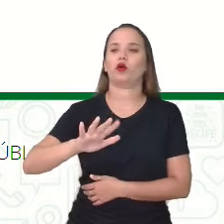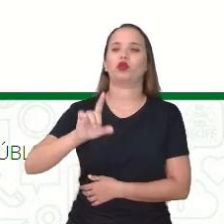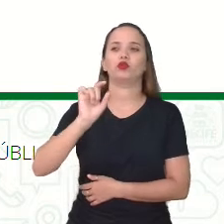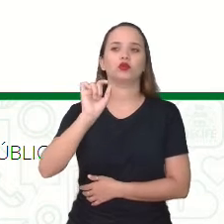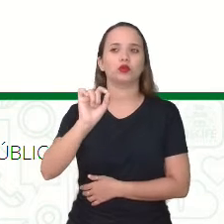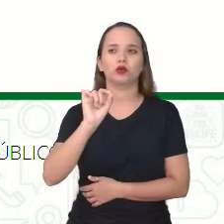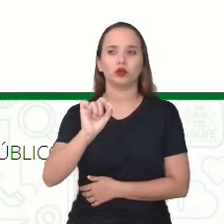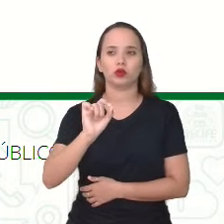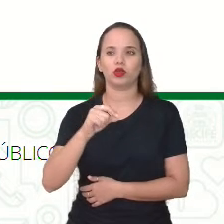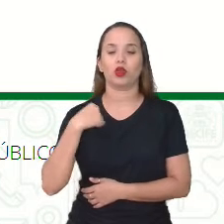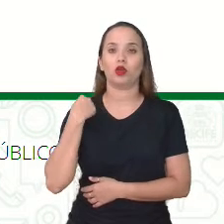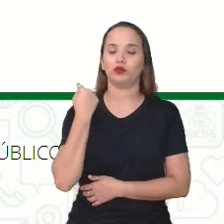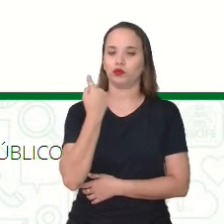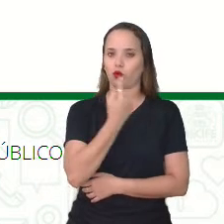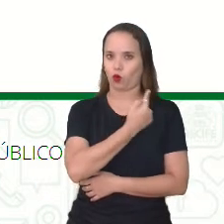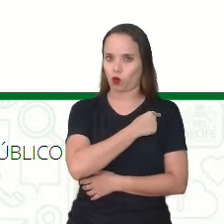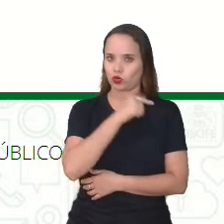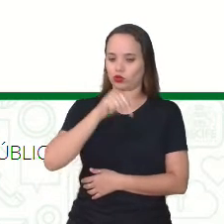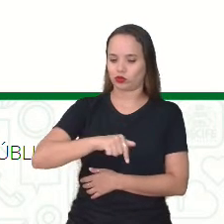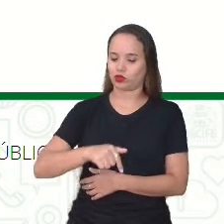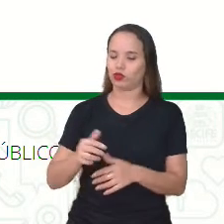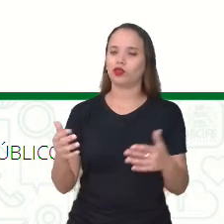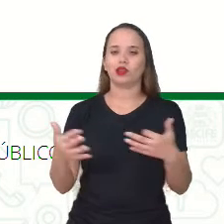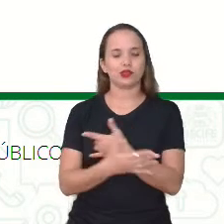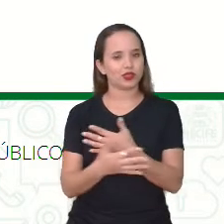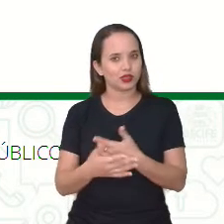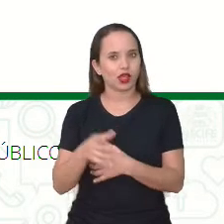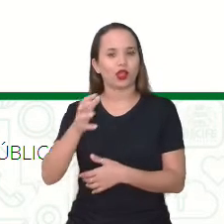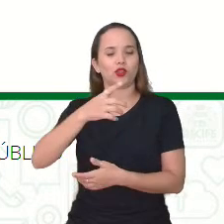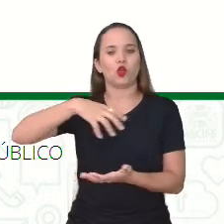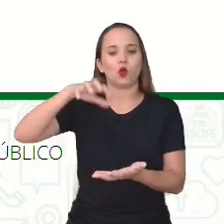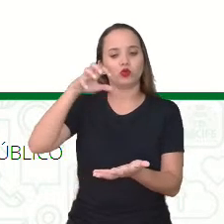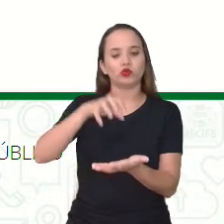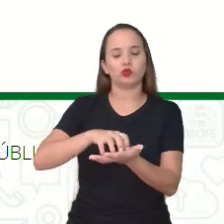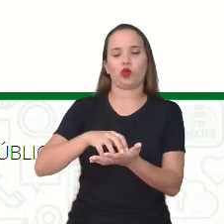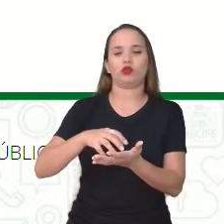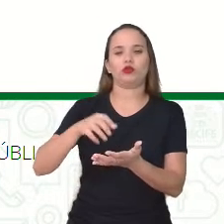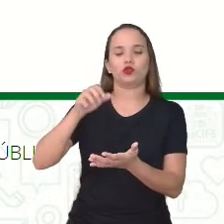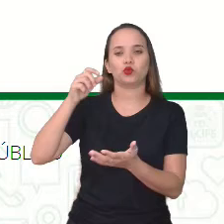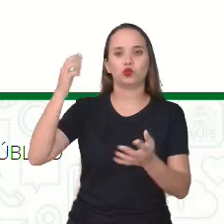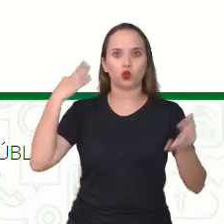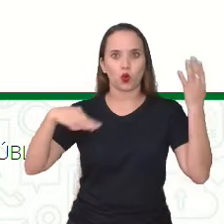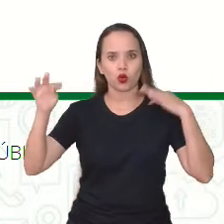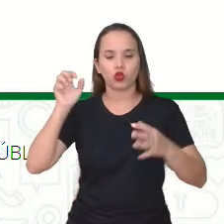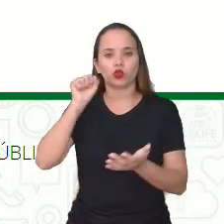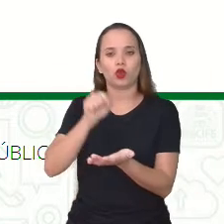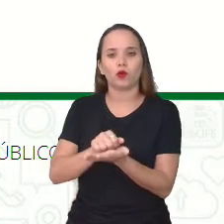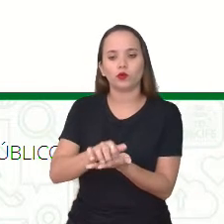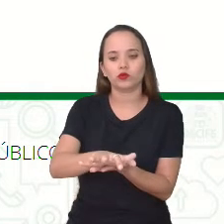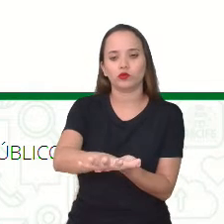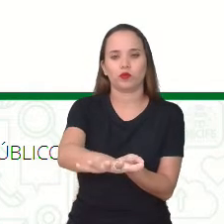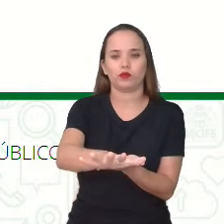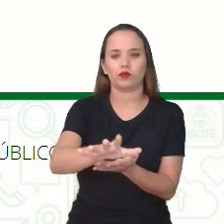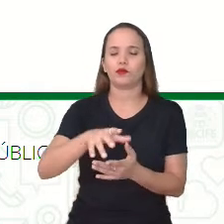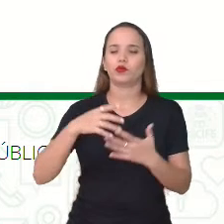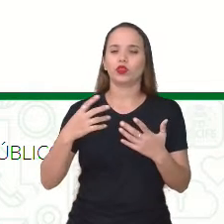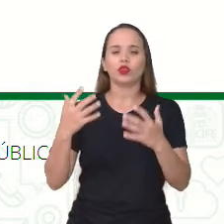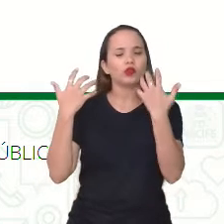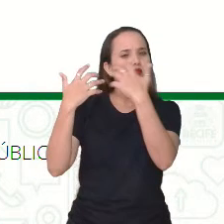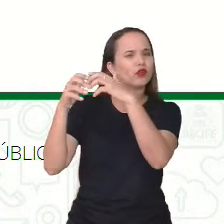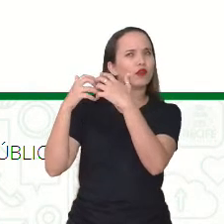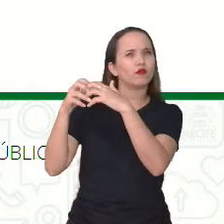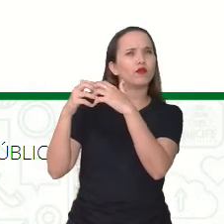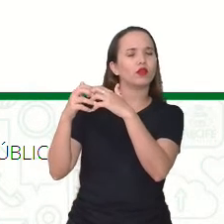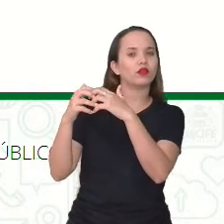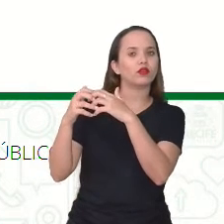é nosso, né, aqui da nossa cidade, espaço turístico lá no Marco Zero, né? E a gente reflete a respeito de que cada